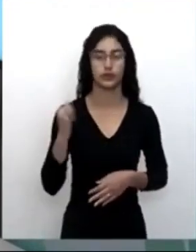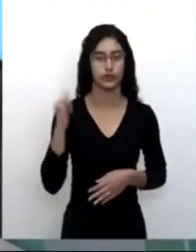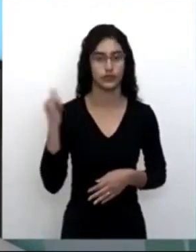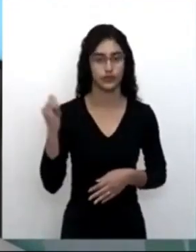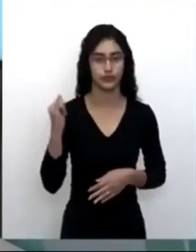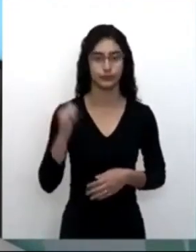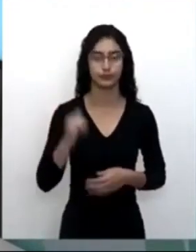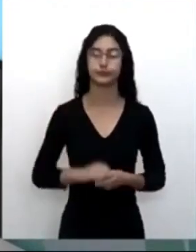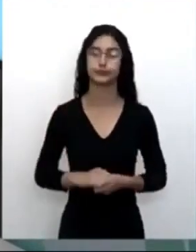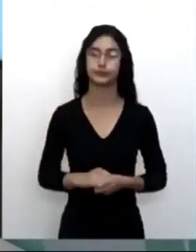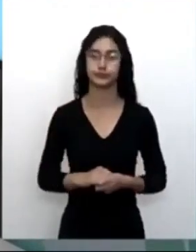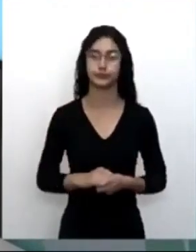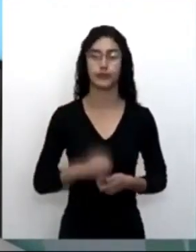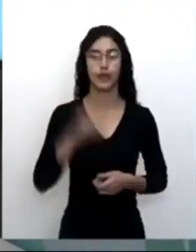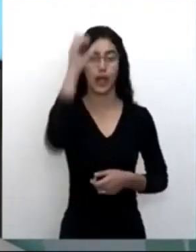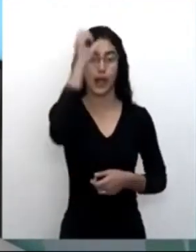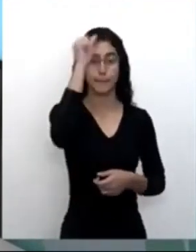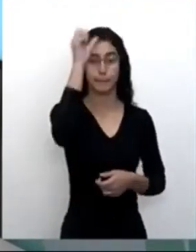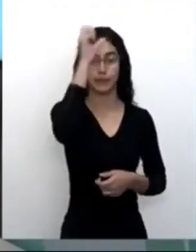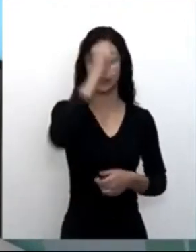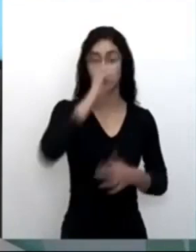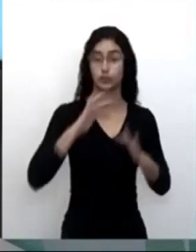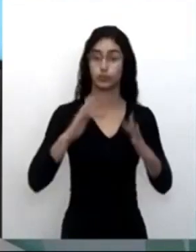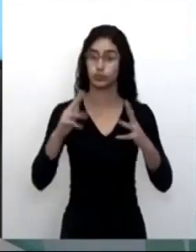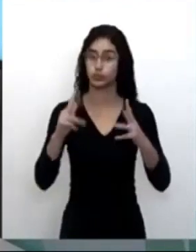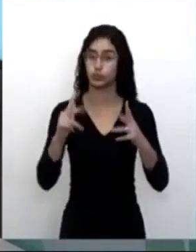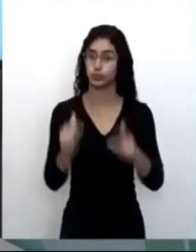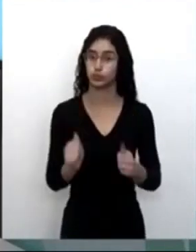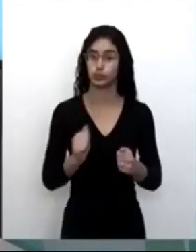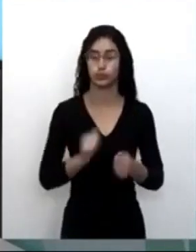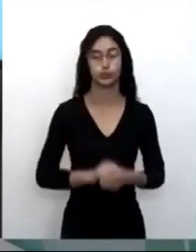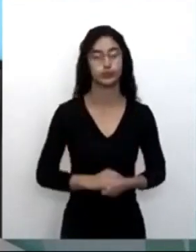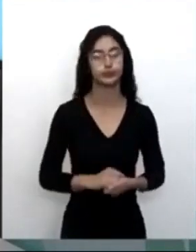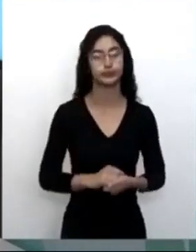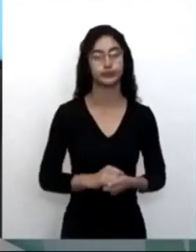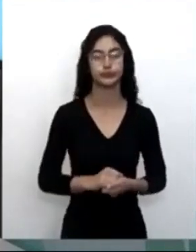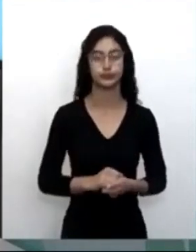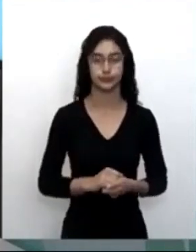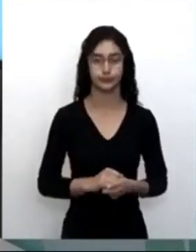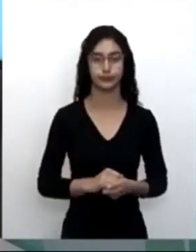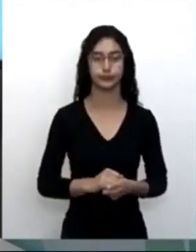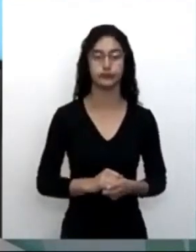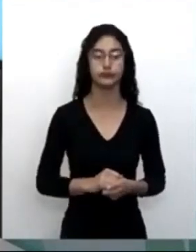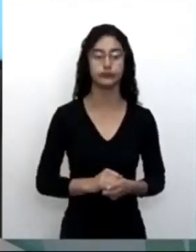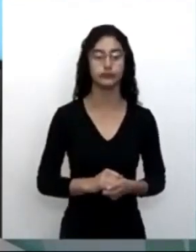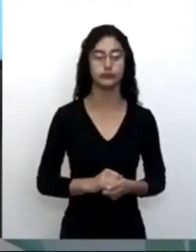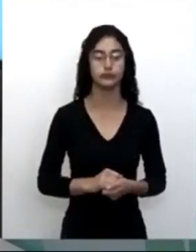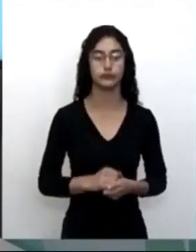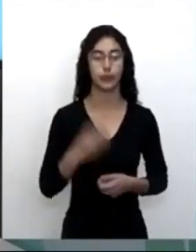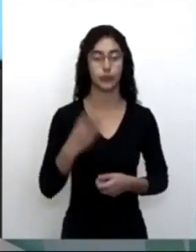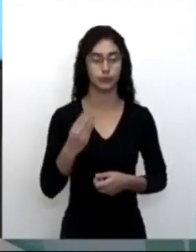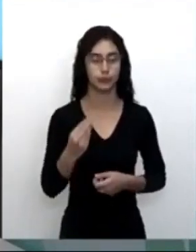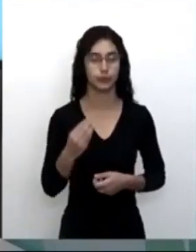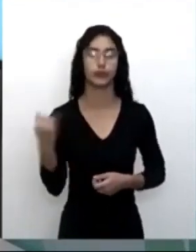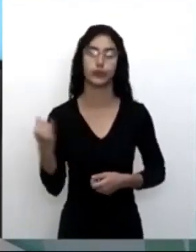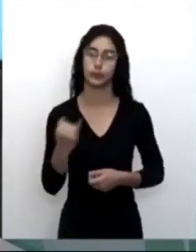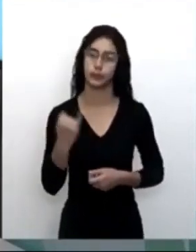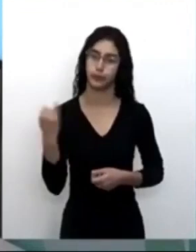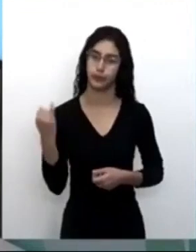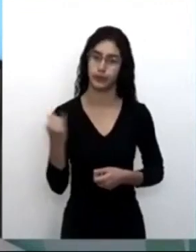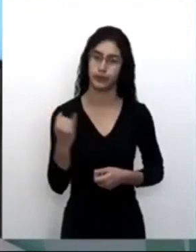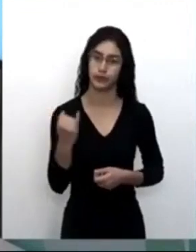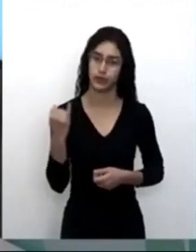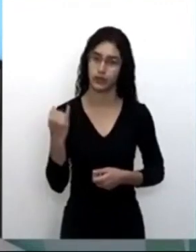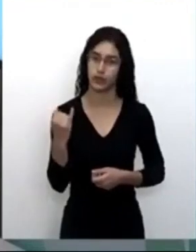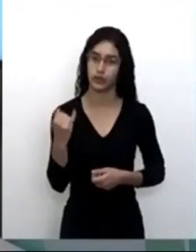importante você ter conhecimento um conhecimento geral e variada aí sobre essas questões são muito muito importante para você resolver